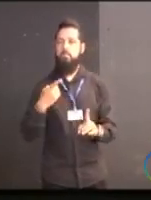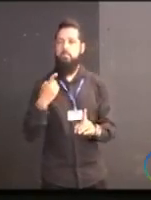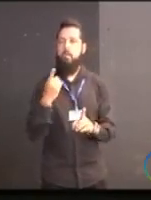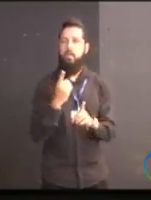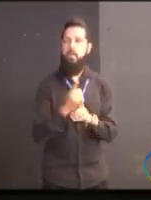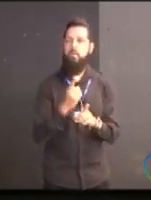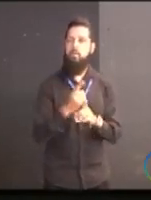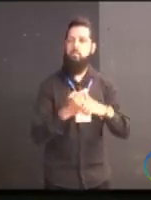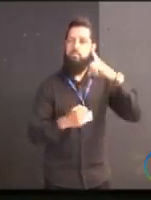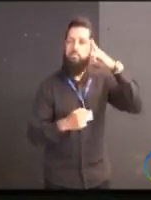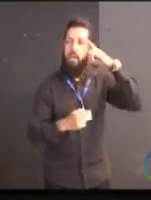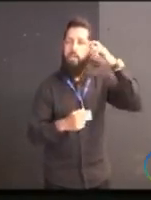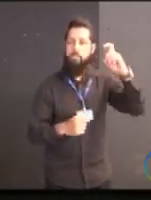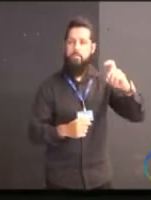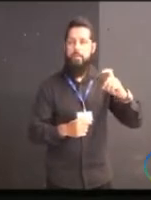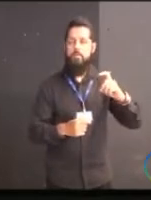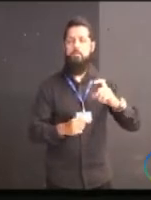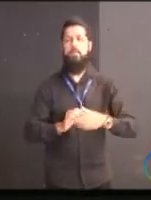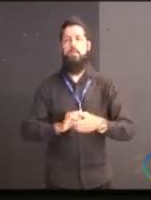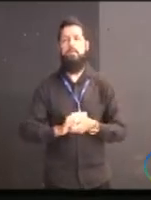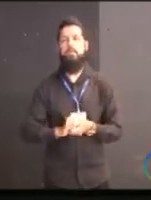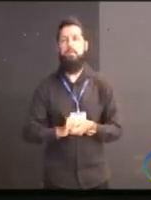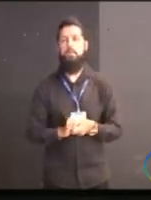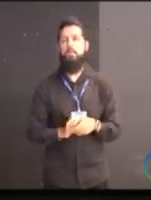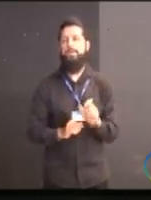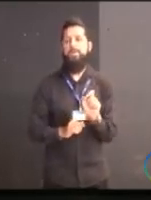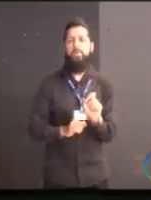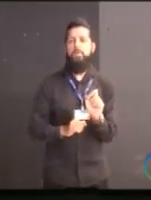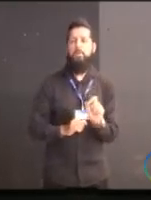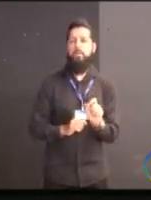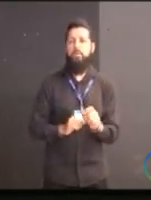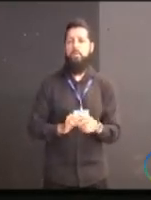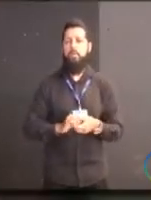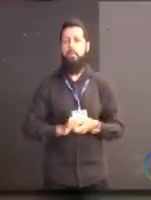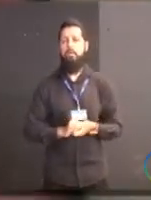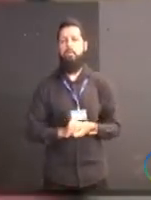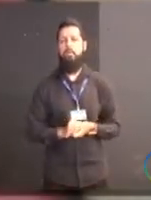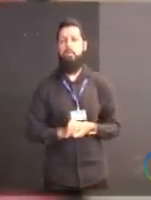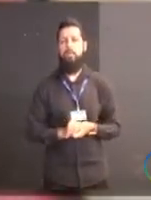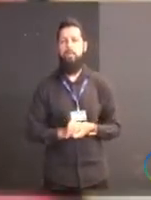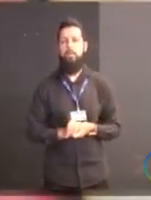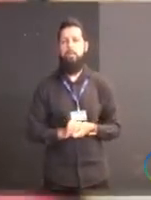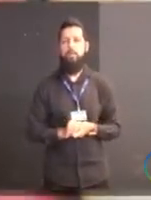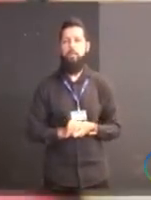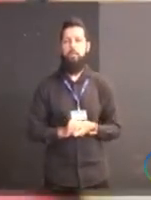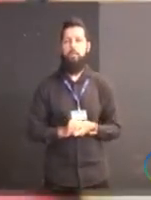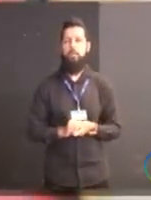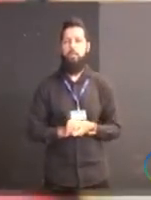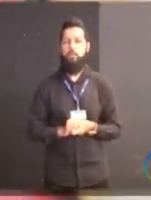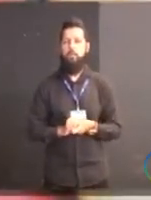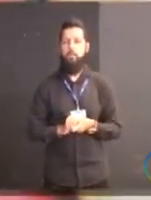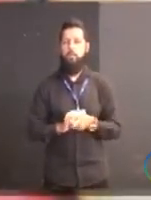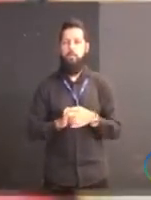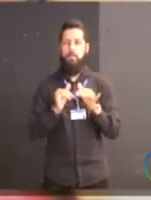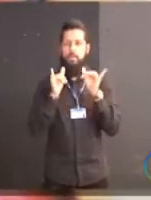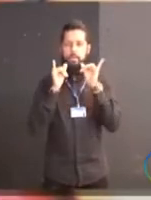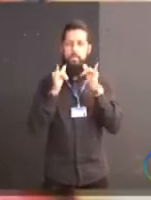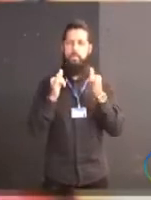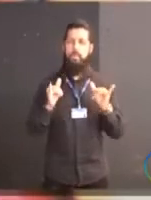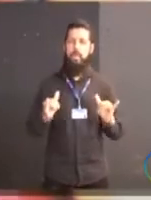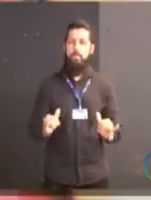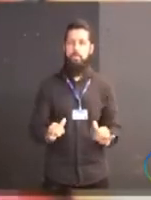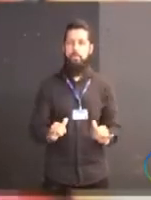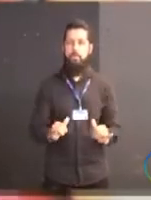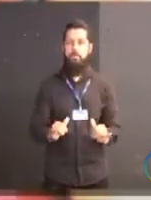em pensar em que os nossos irmãos venham a pensar na legenda do